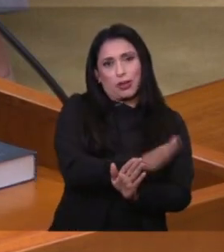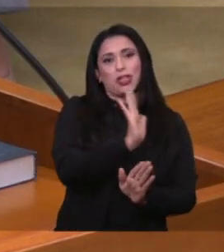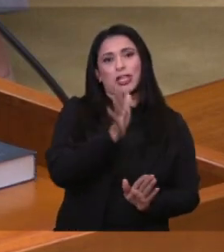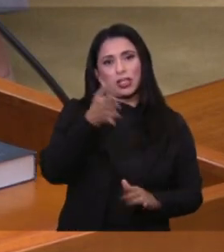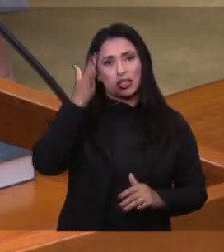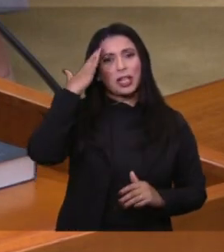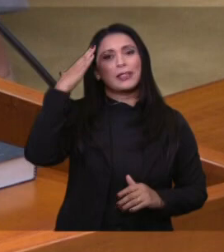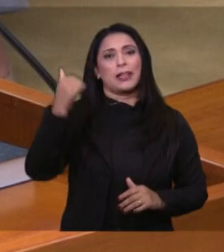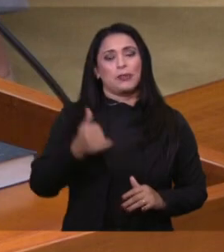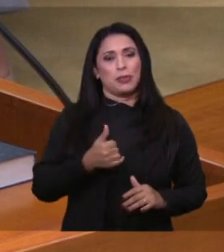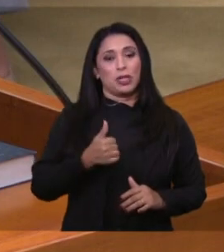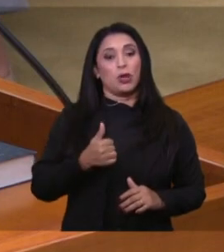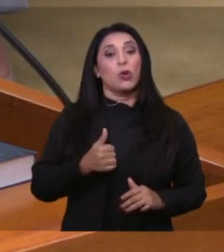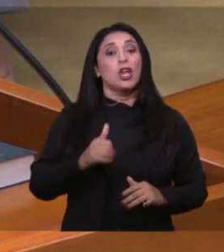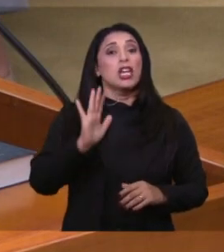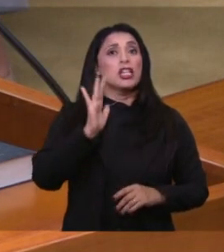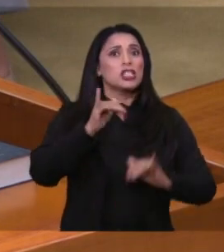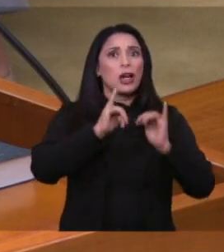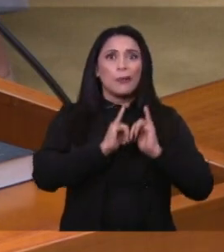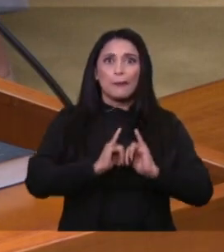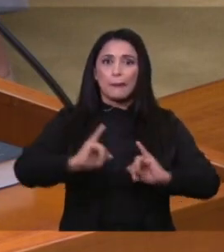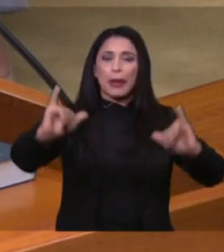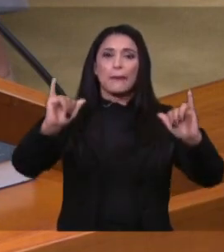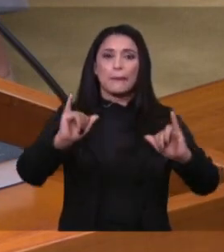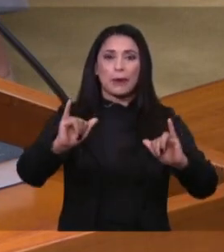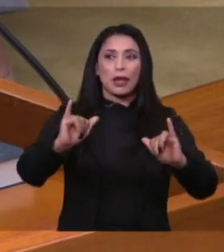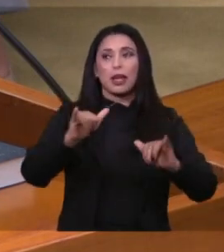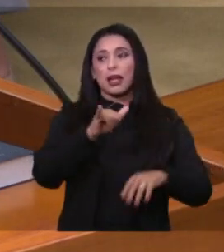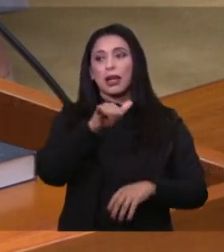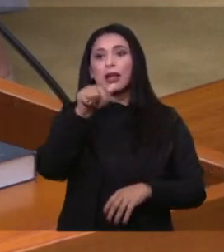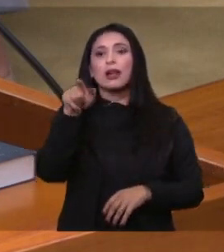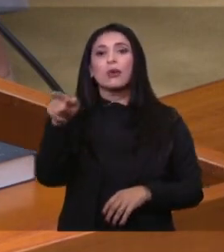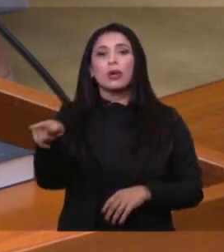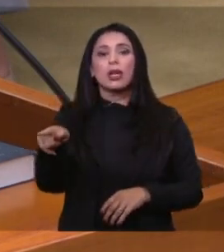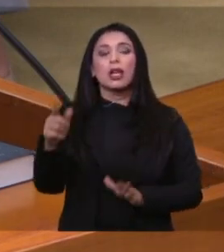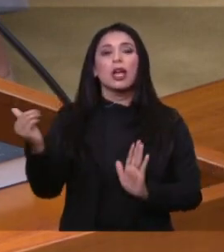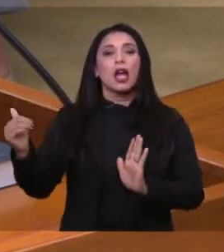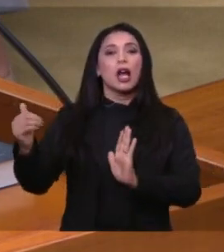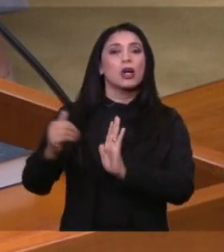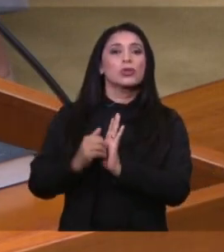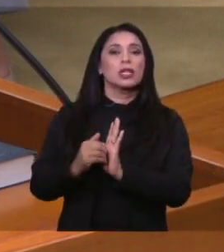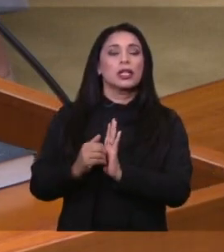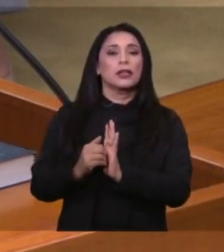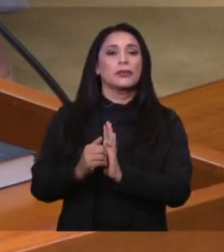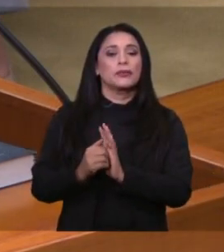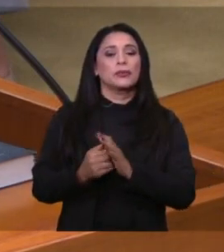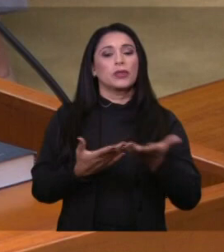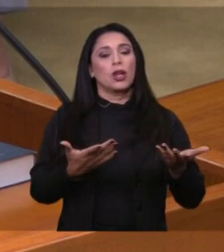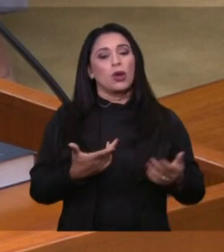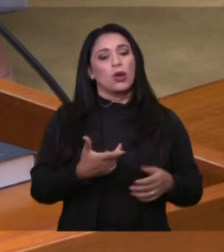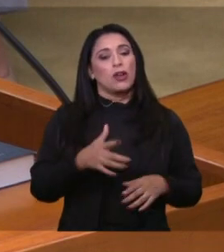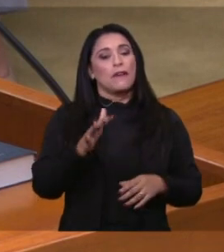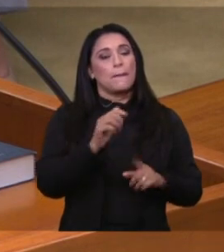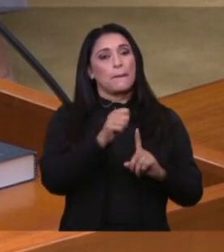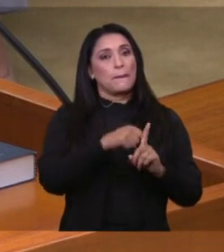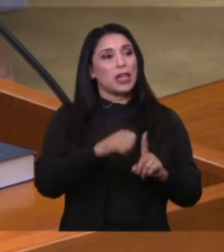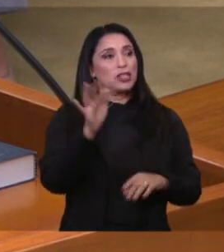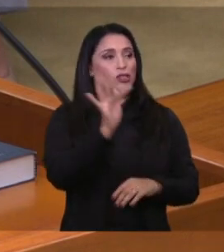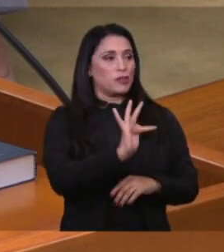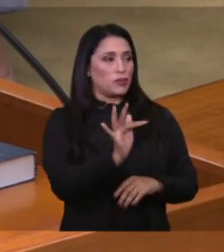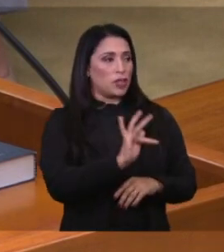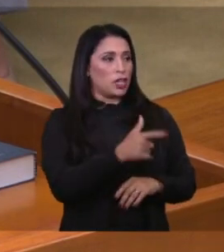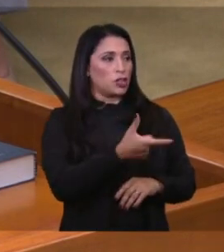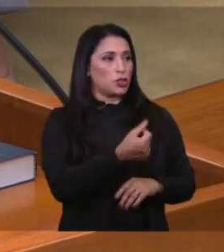e noticiaram isso ao Senado. Vamos a fevereiro de 2021.